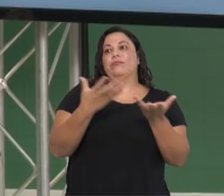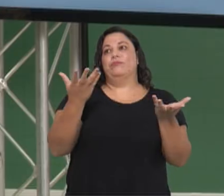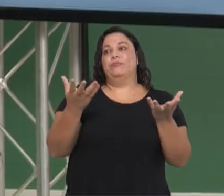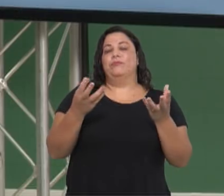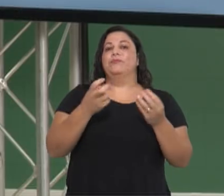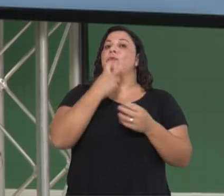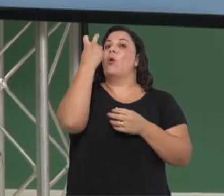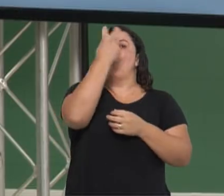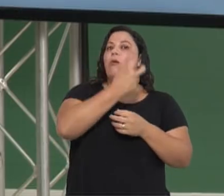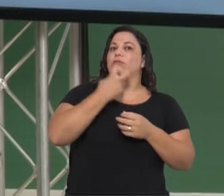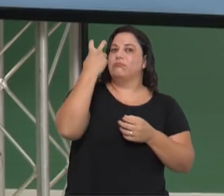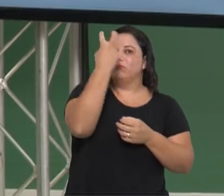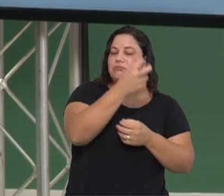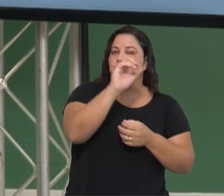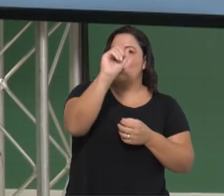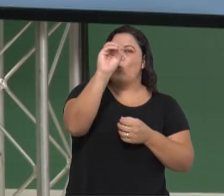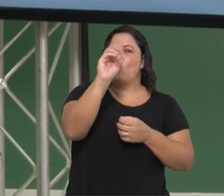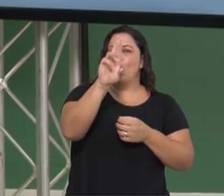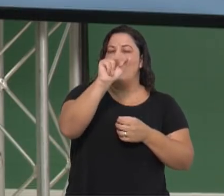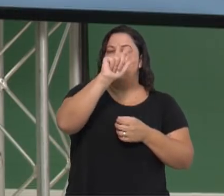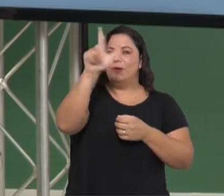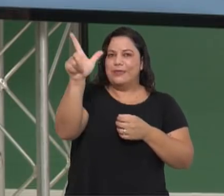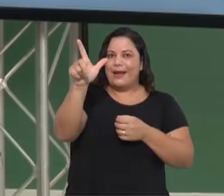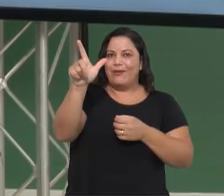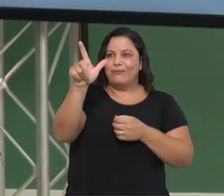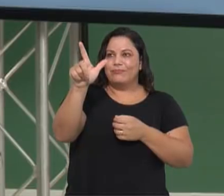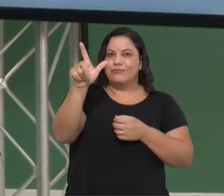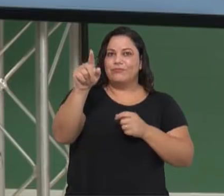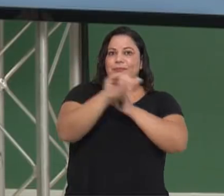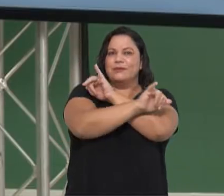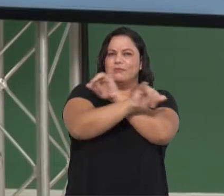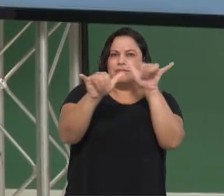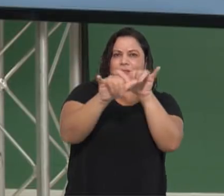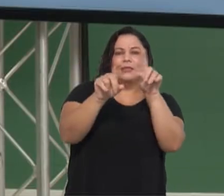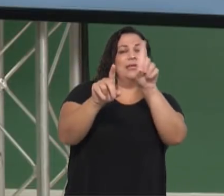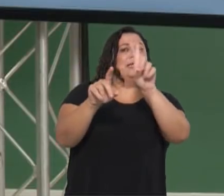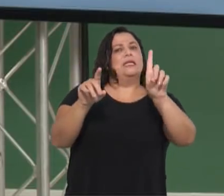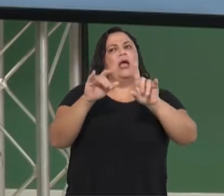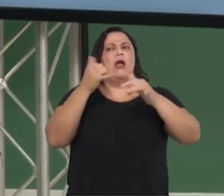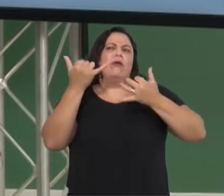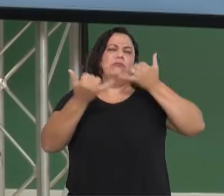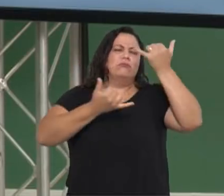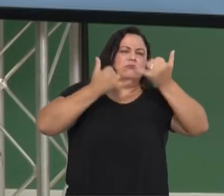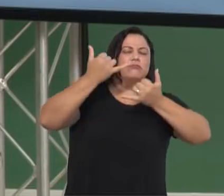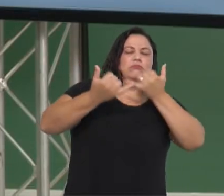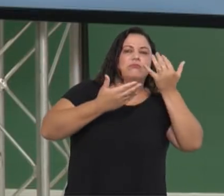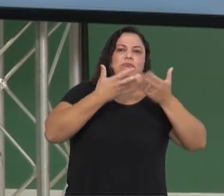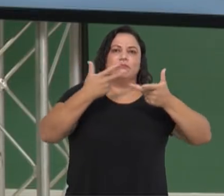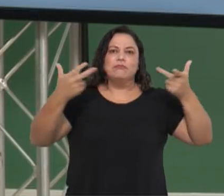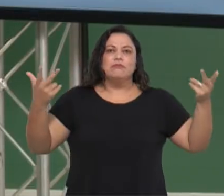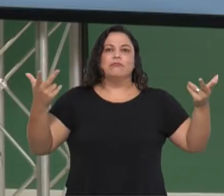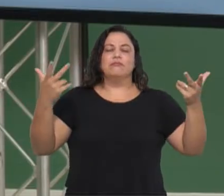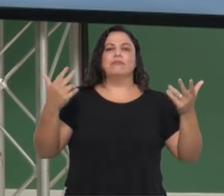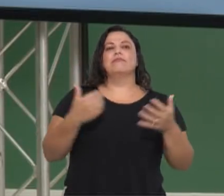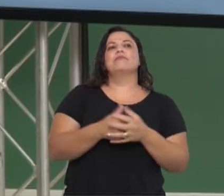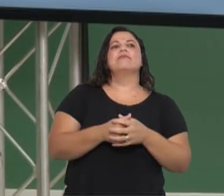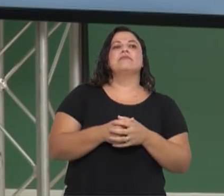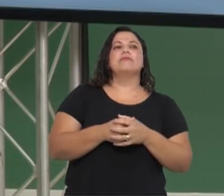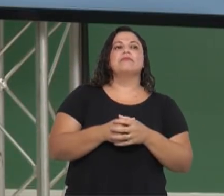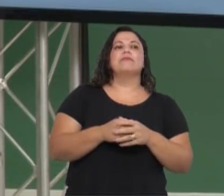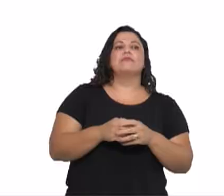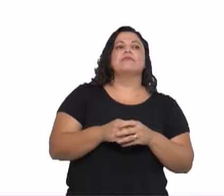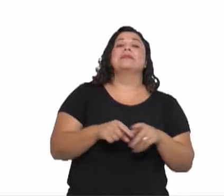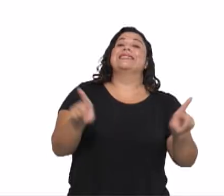que trabalha o fato não enquanto notícia, mas enquanto diversão, enquanto lazer. E trabalhei com o